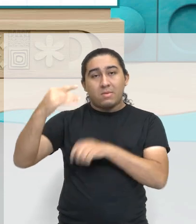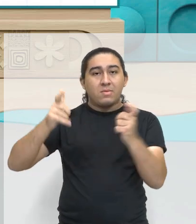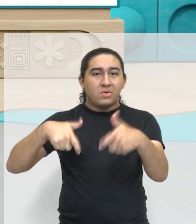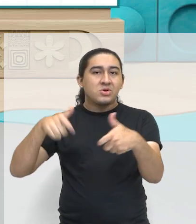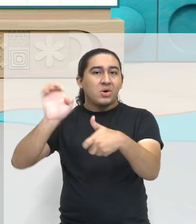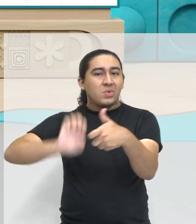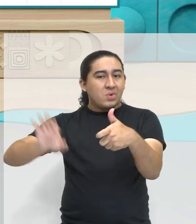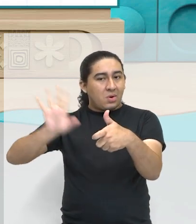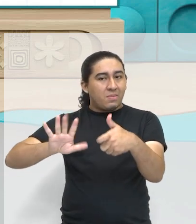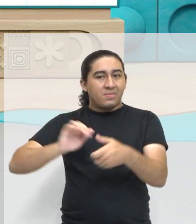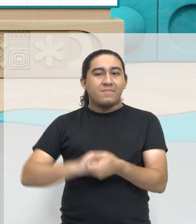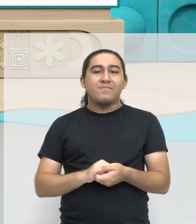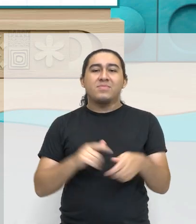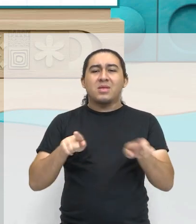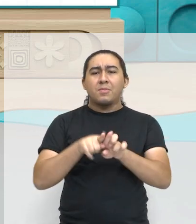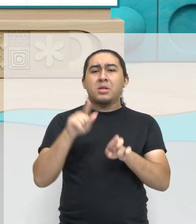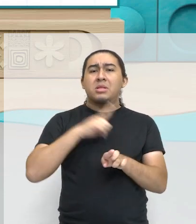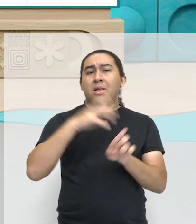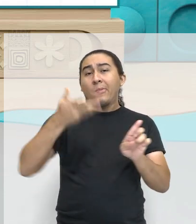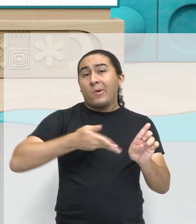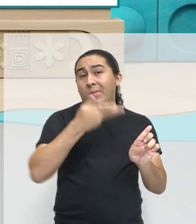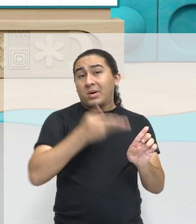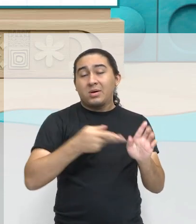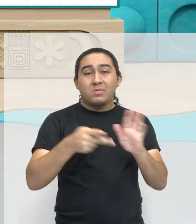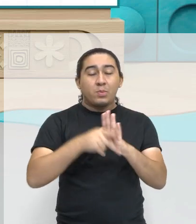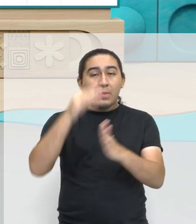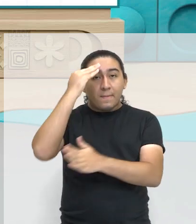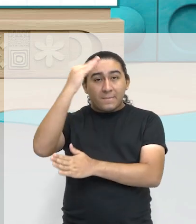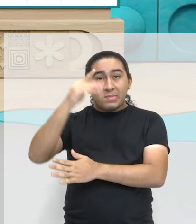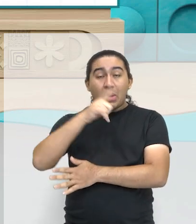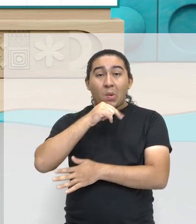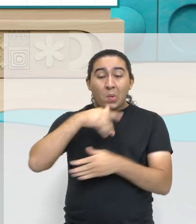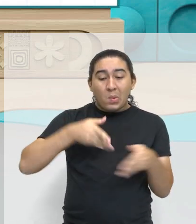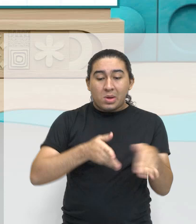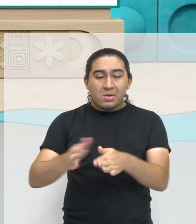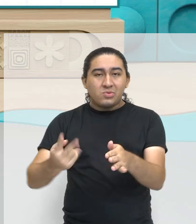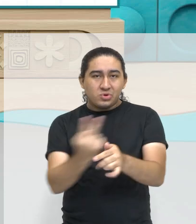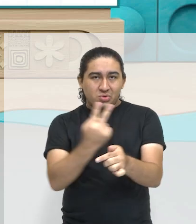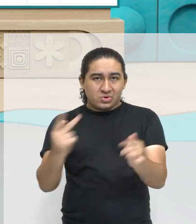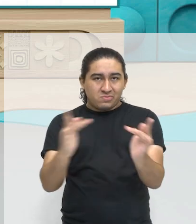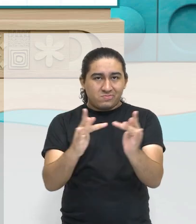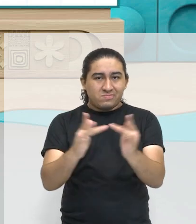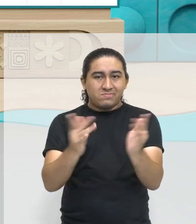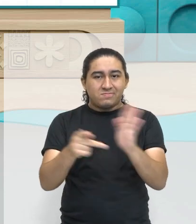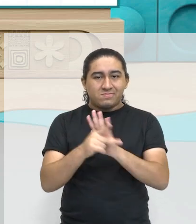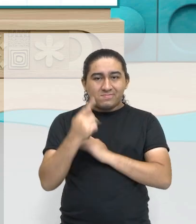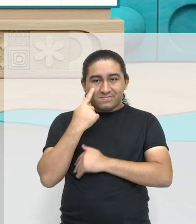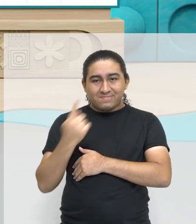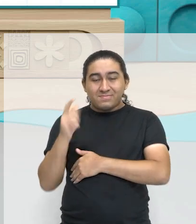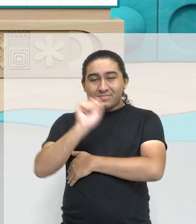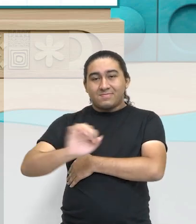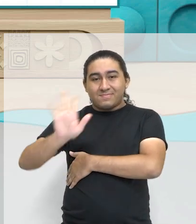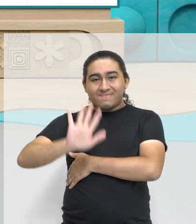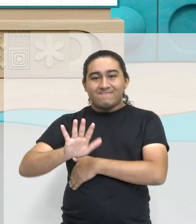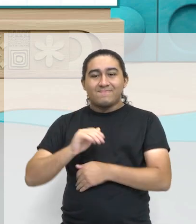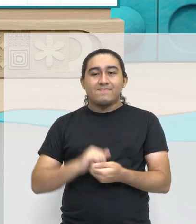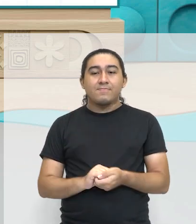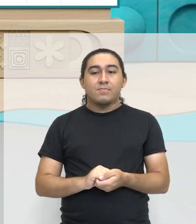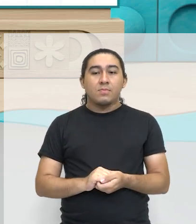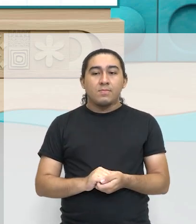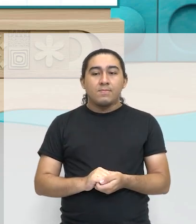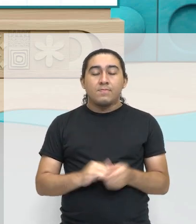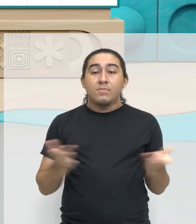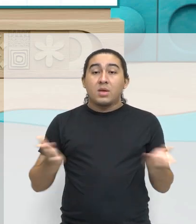brasileiro, mas ele teve toda a sua formação acadêmica, a maioria na Europa. E ele faz uma ilusão,